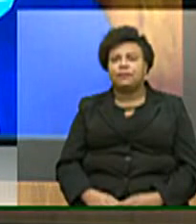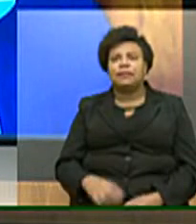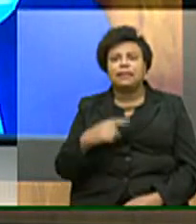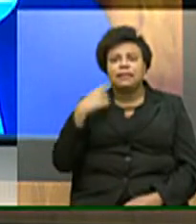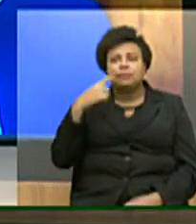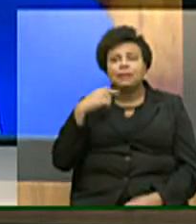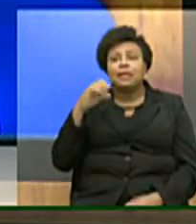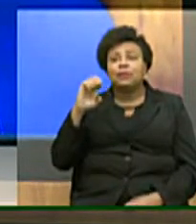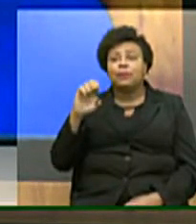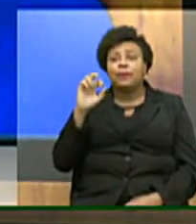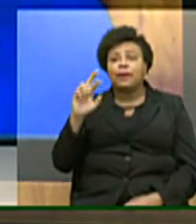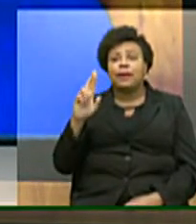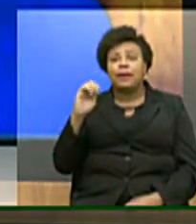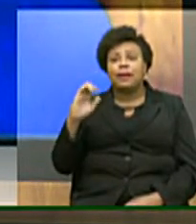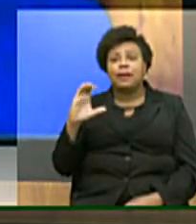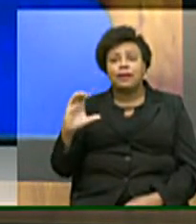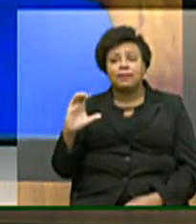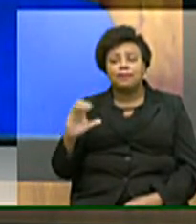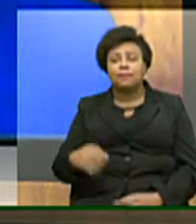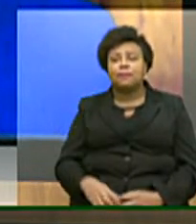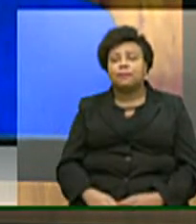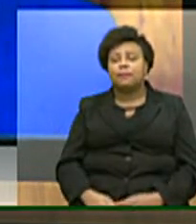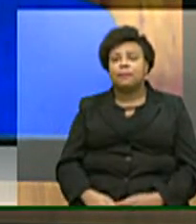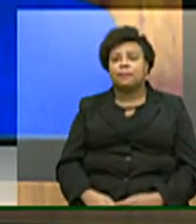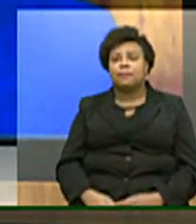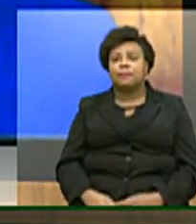Deputado Eric Lins.